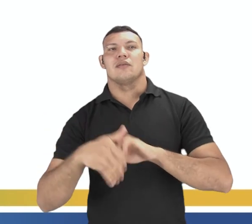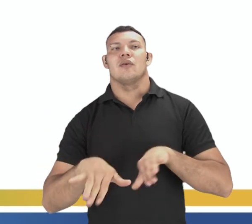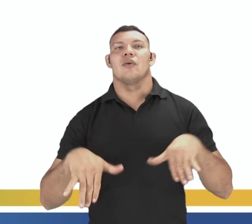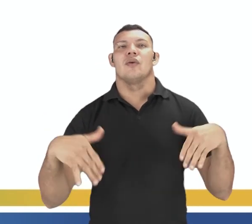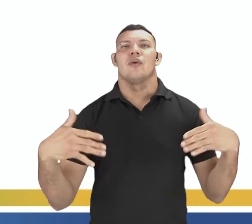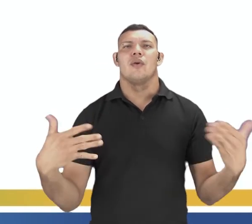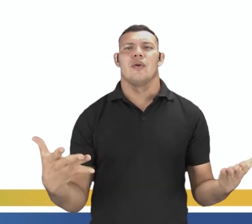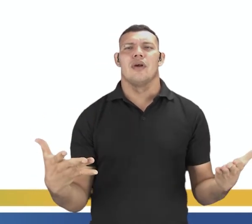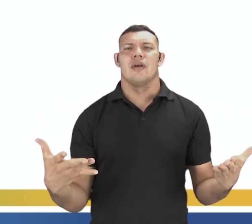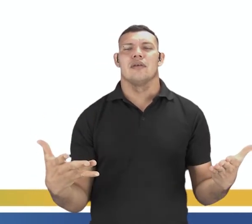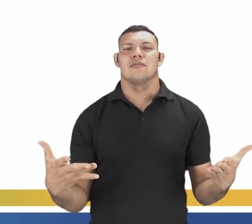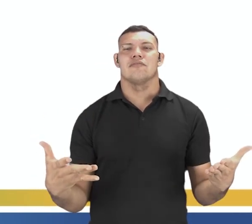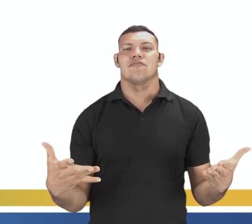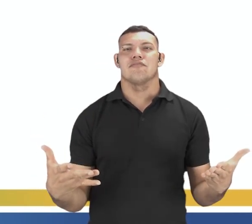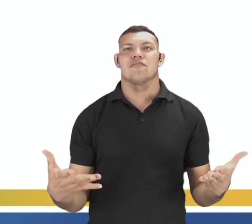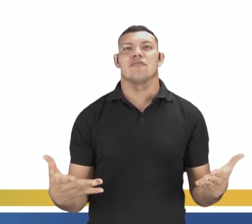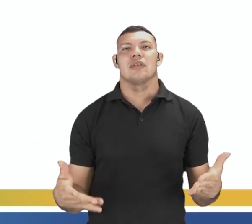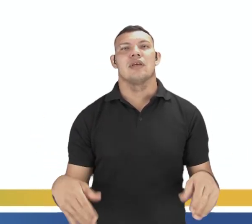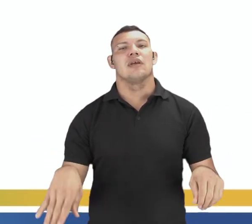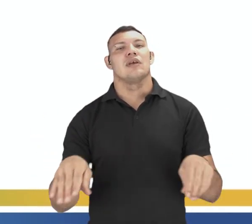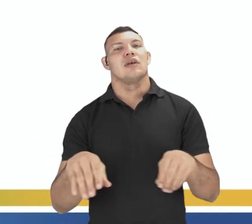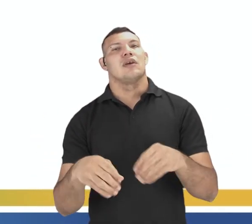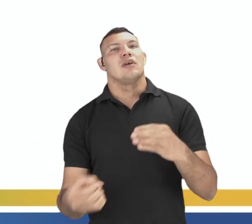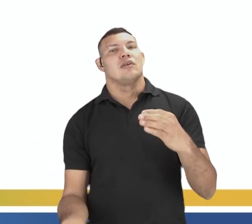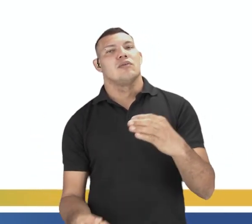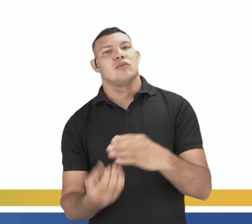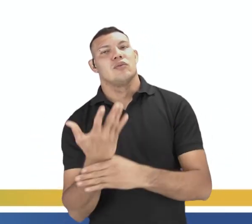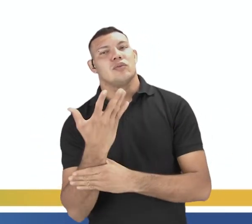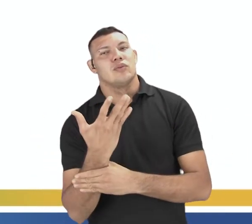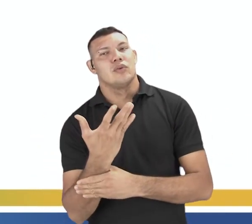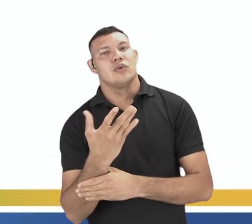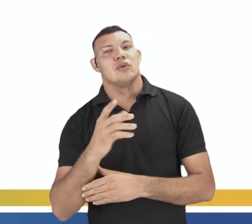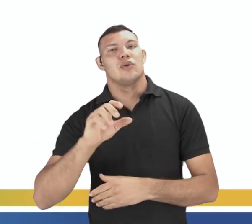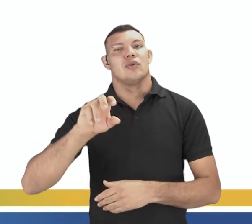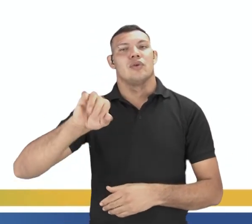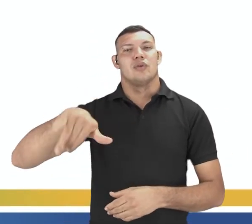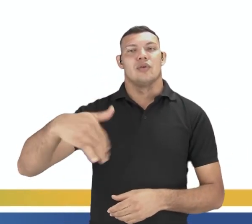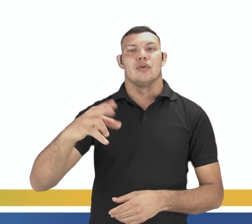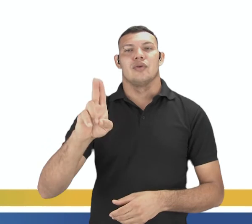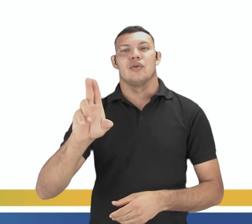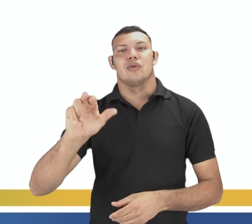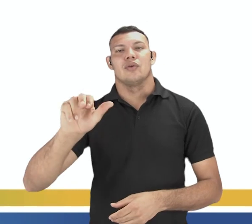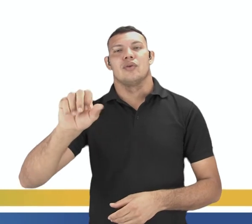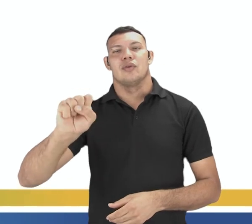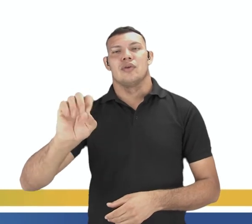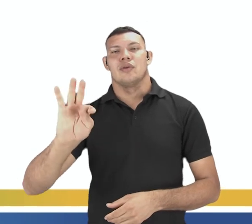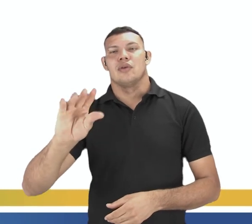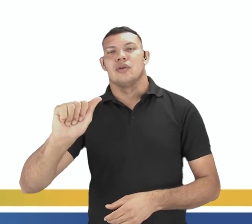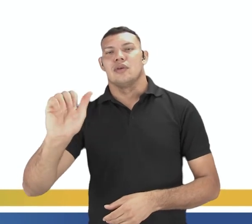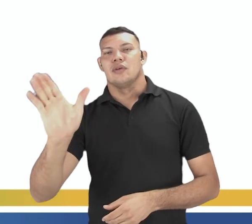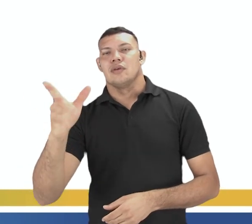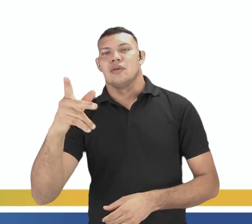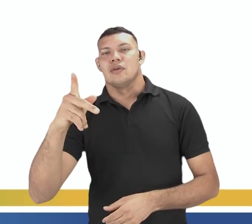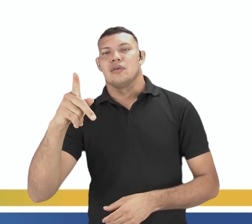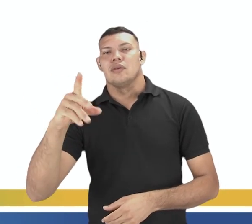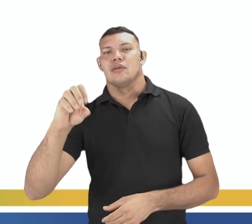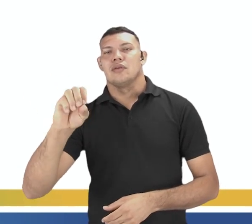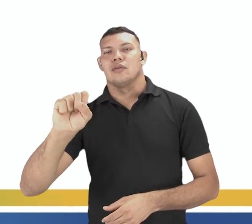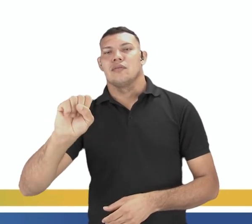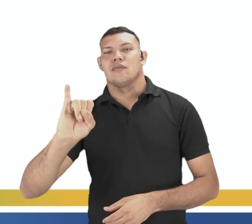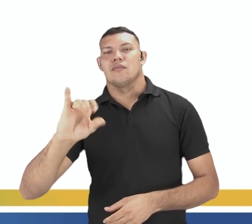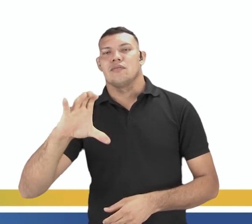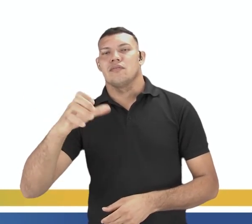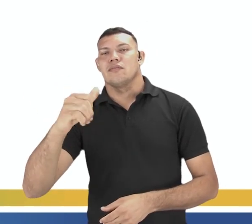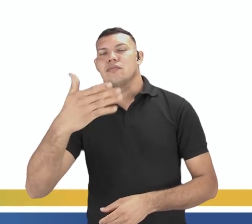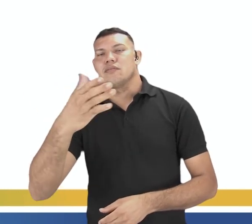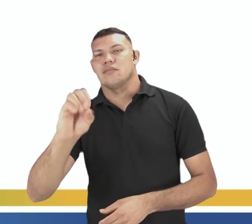por justa posição e por aglutinação, respectivamente. Aí também nós teremos que relembrar os dois